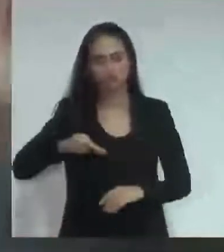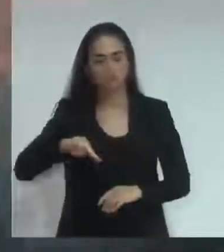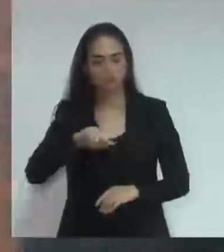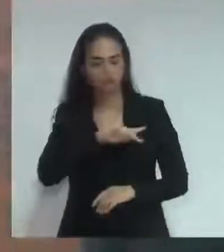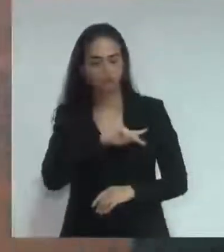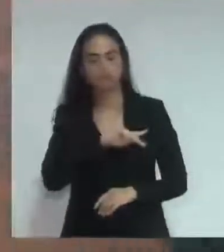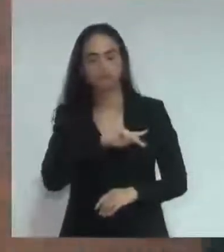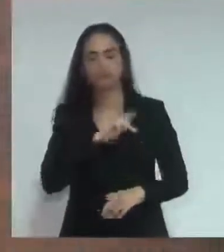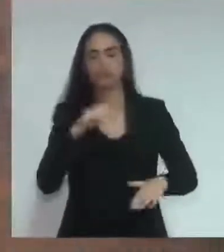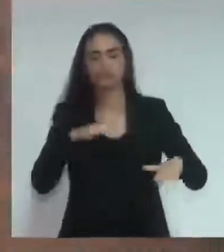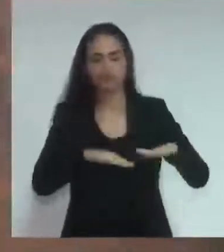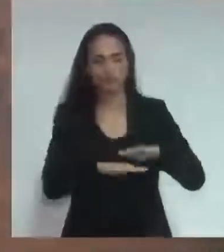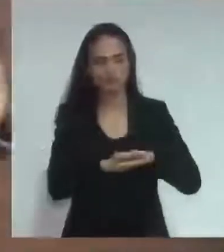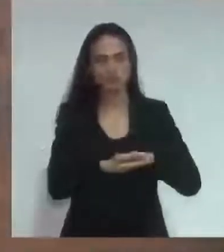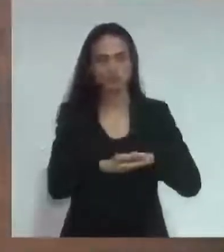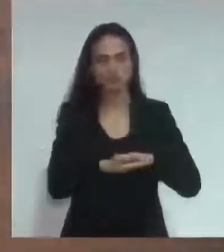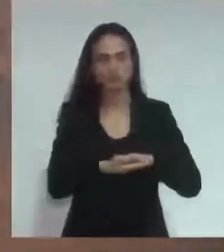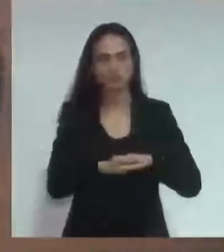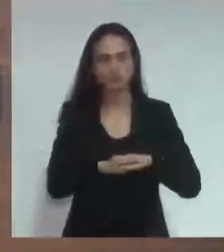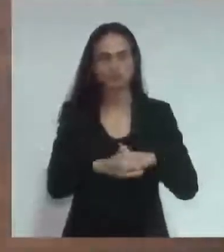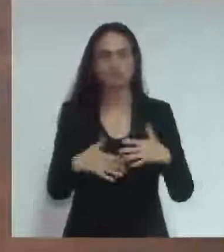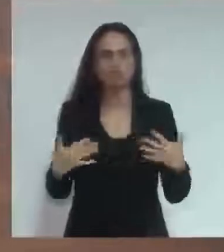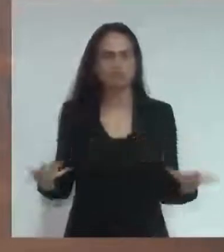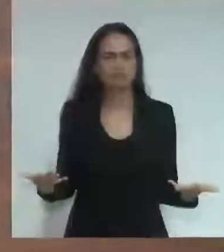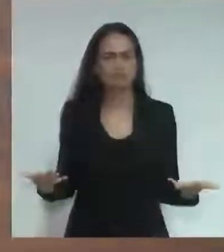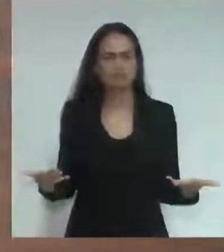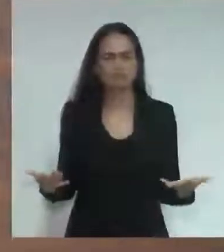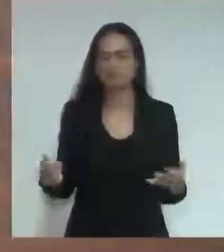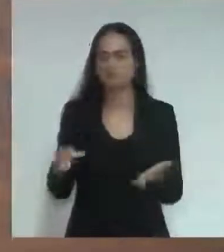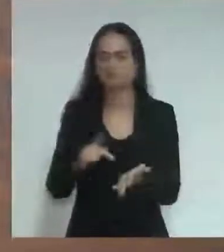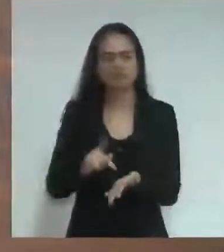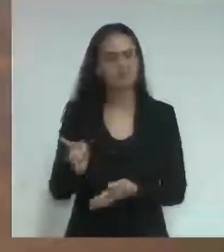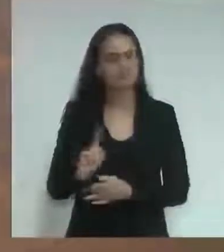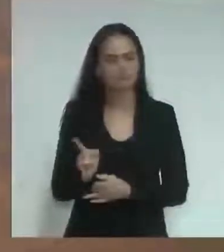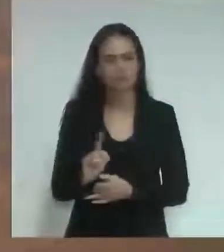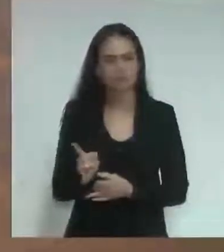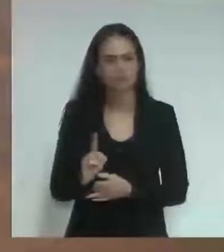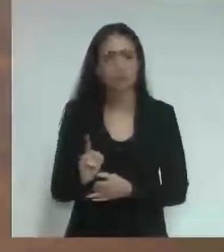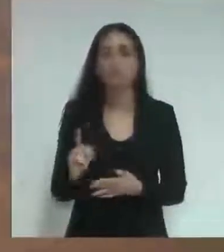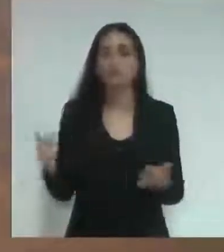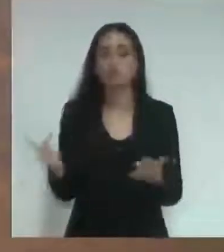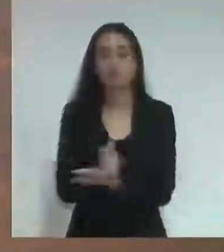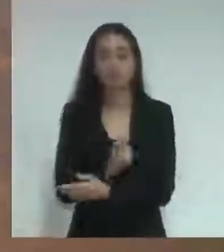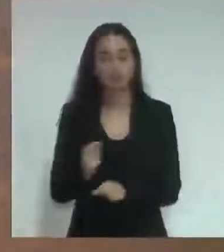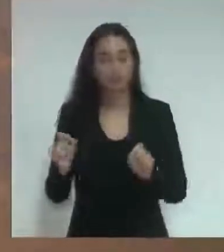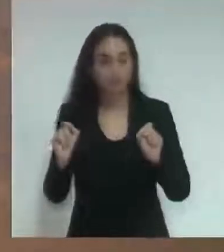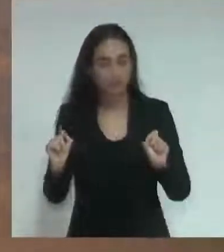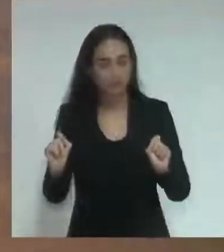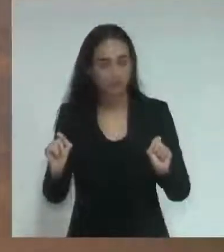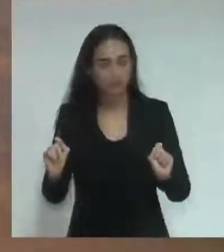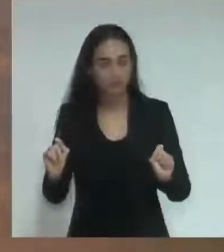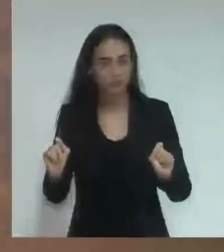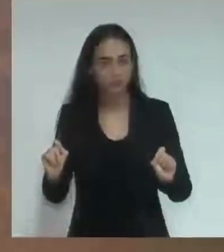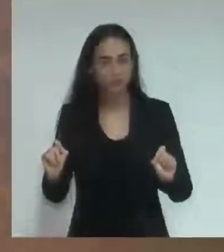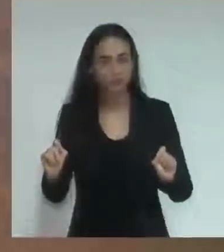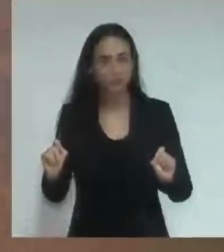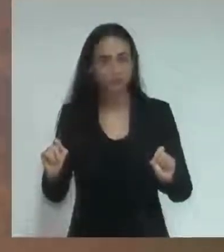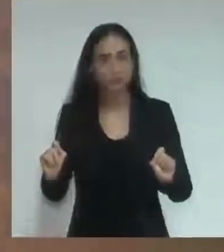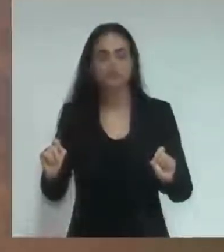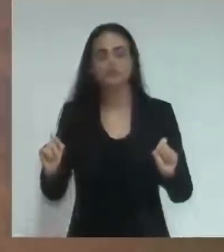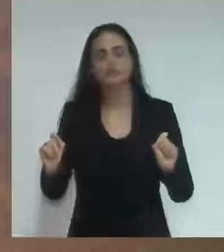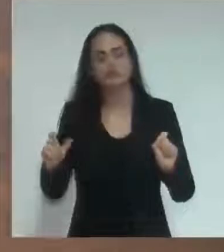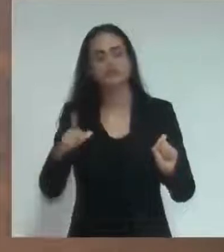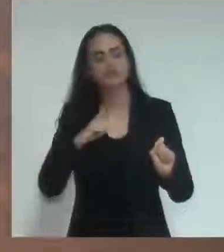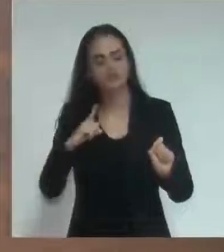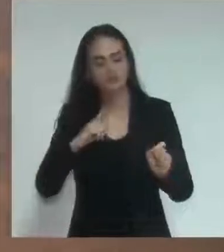arquivou. Isso também não é real. Né? O que ocorreu foi um termo de ajustamento